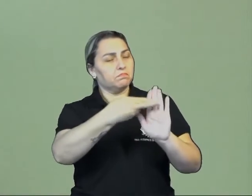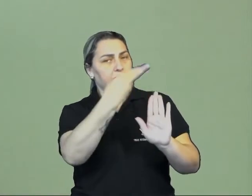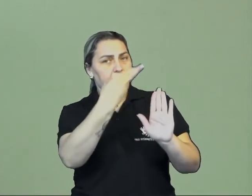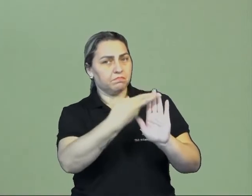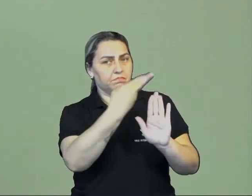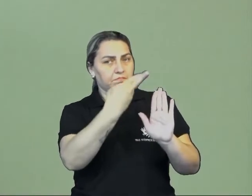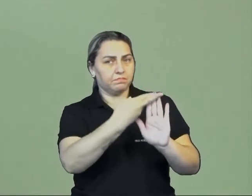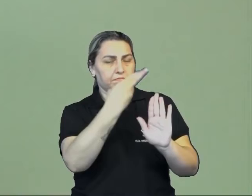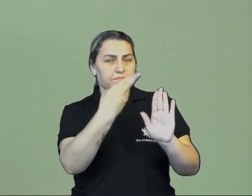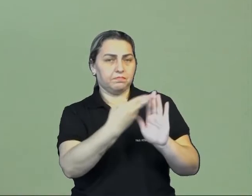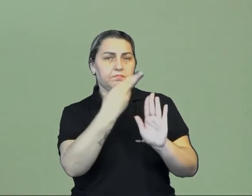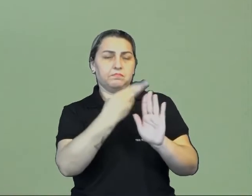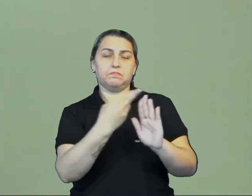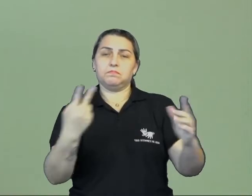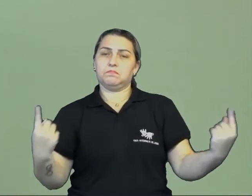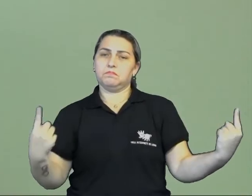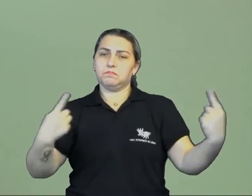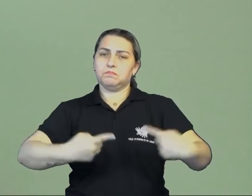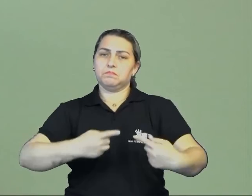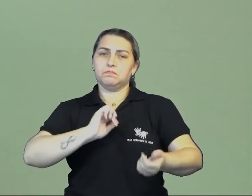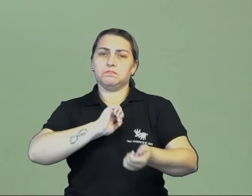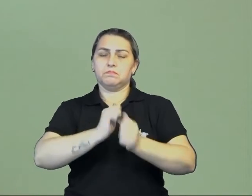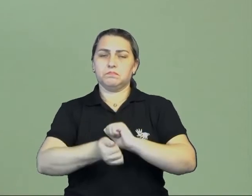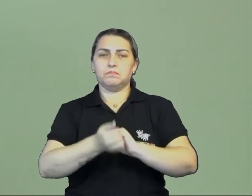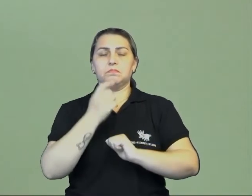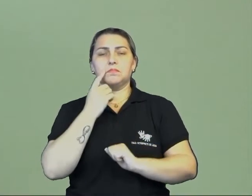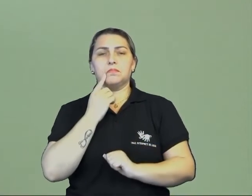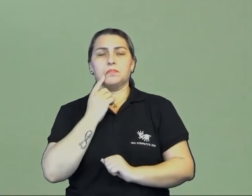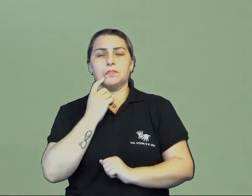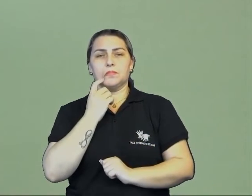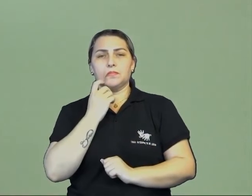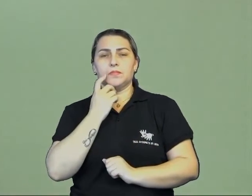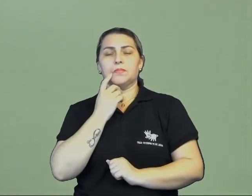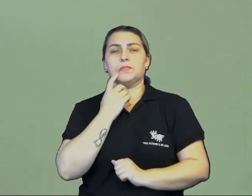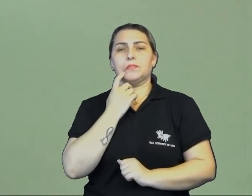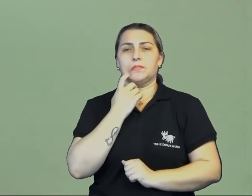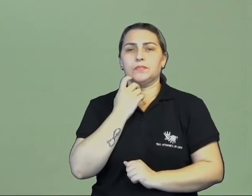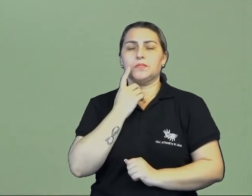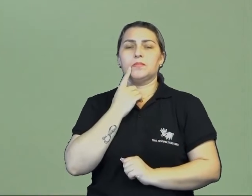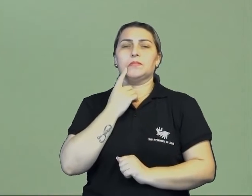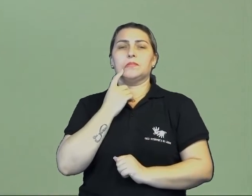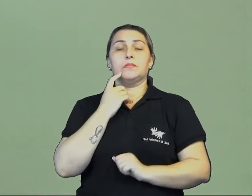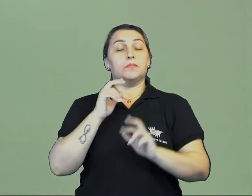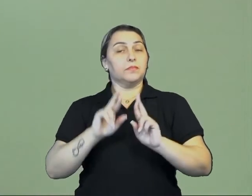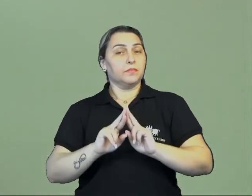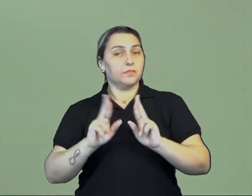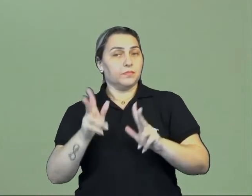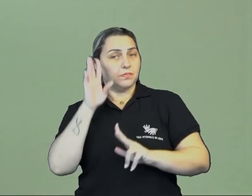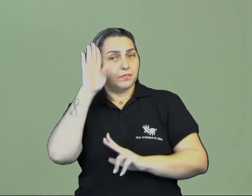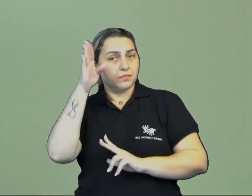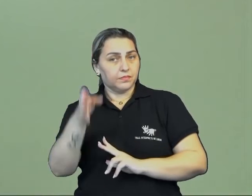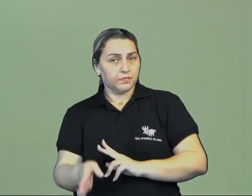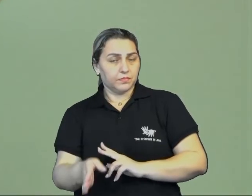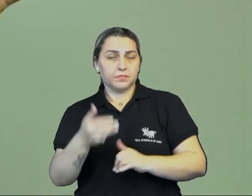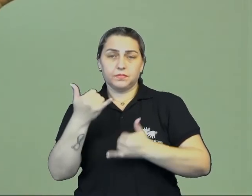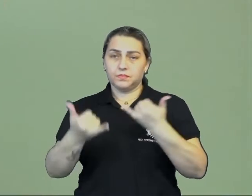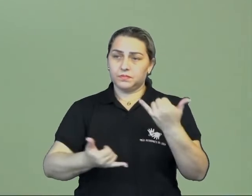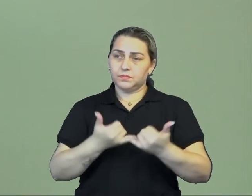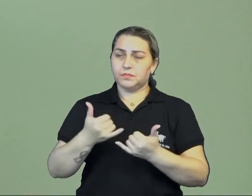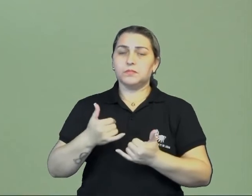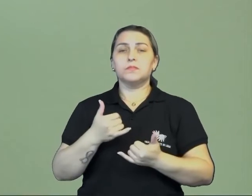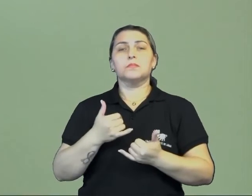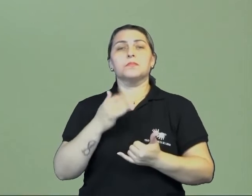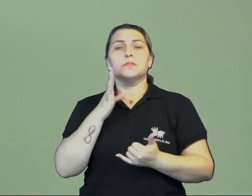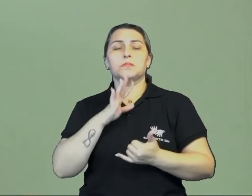O esporte é competitivo, ele é direcional. Então, essas seriam as diferenças principais: brincadeira,